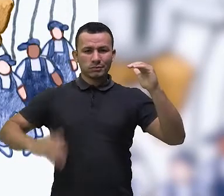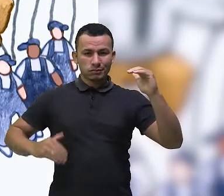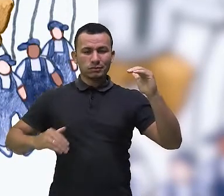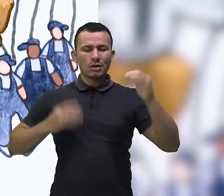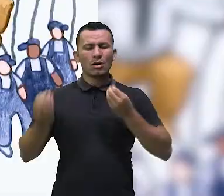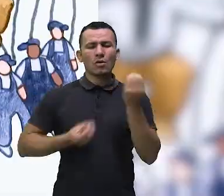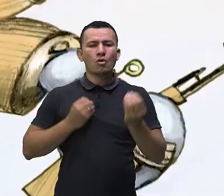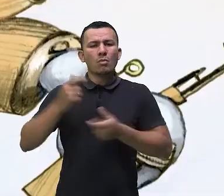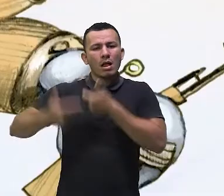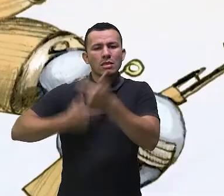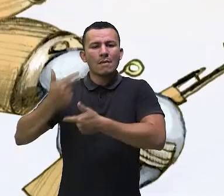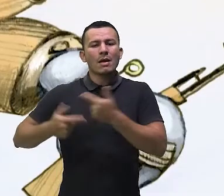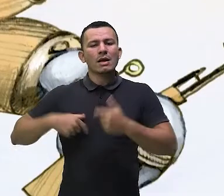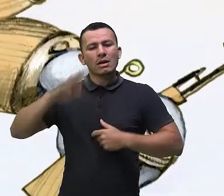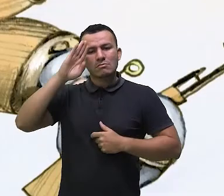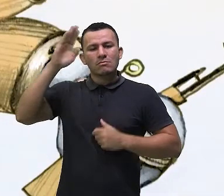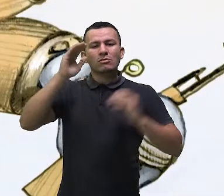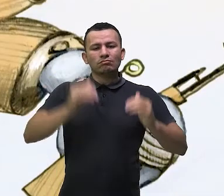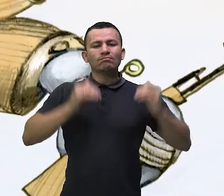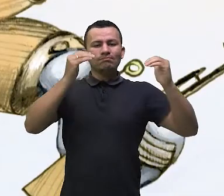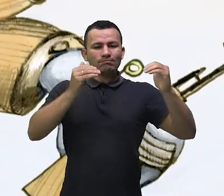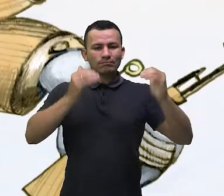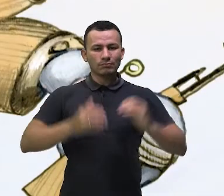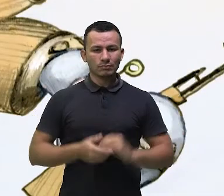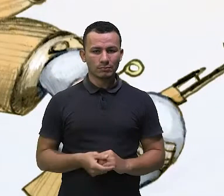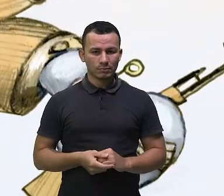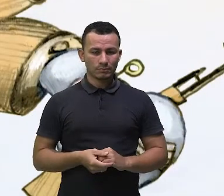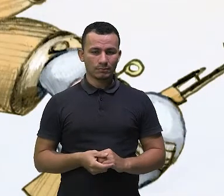de produção dominante capitalista.